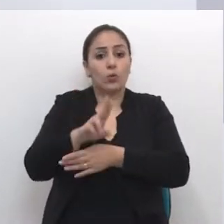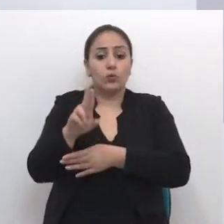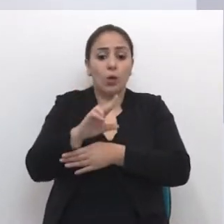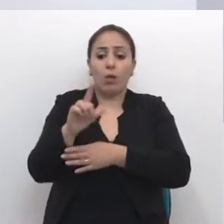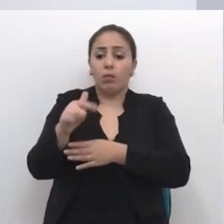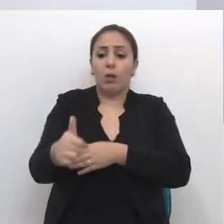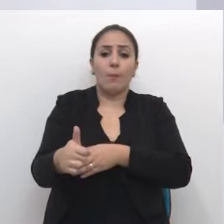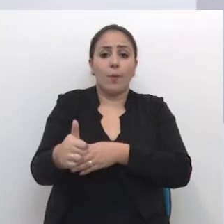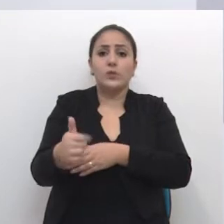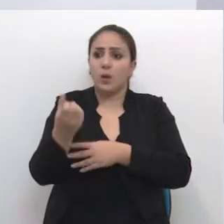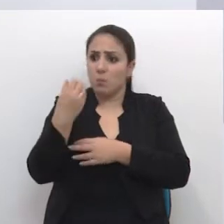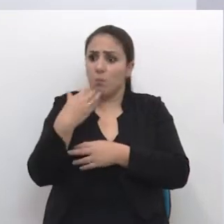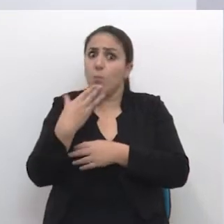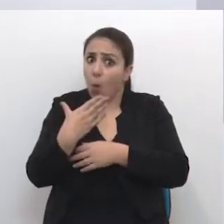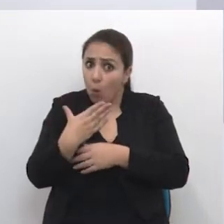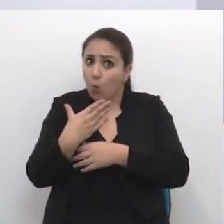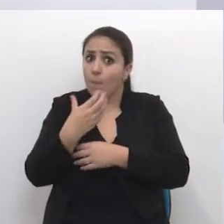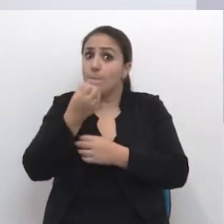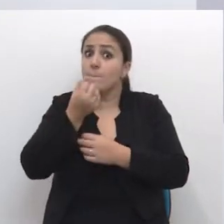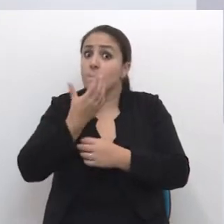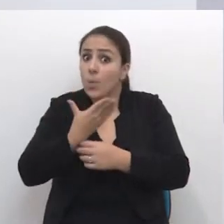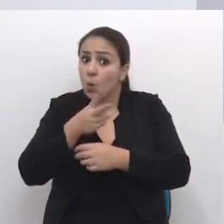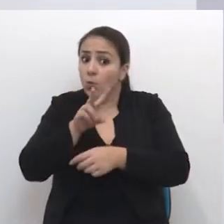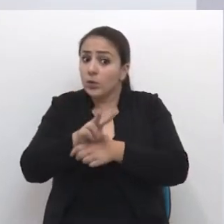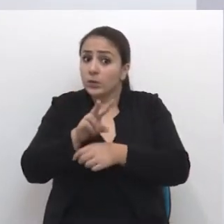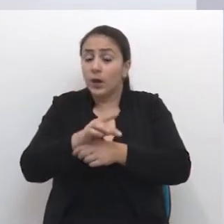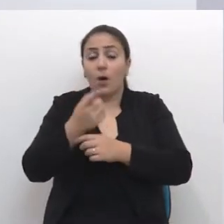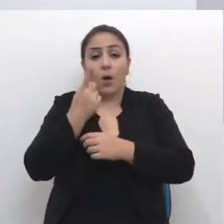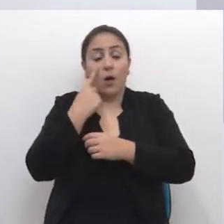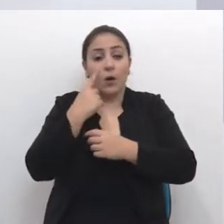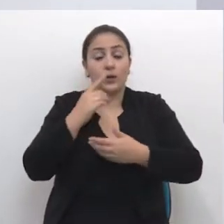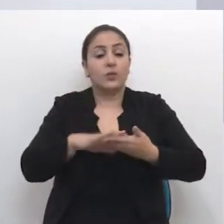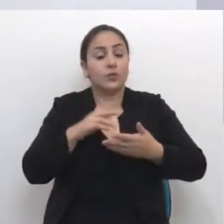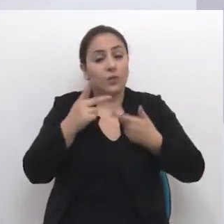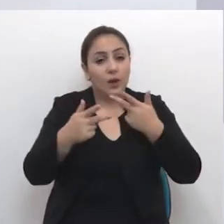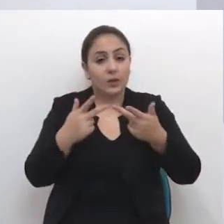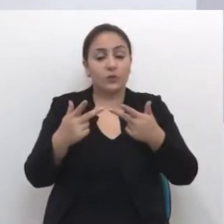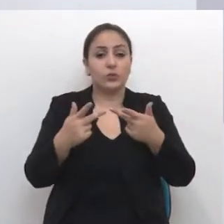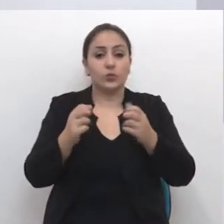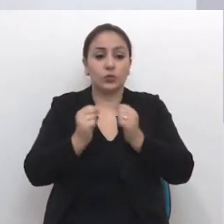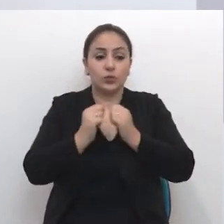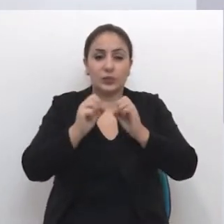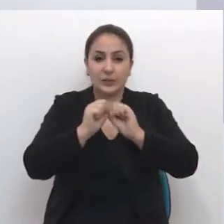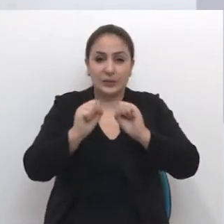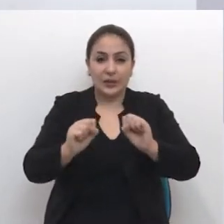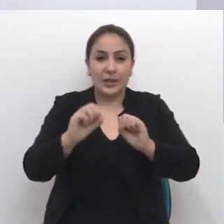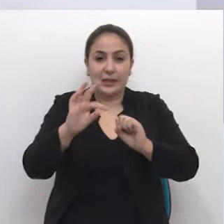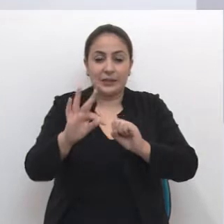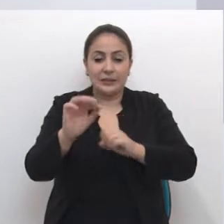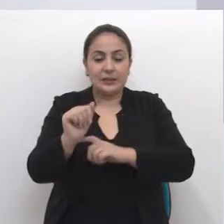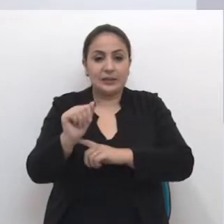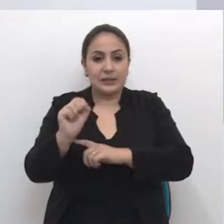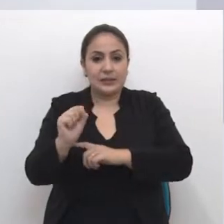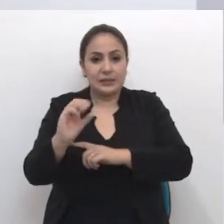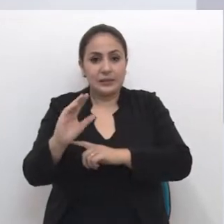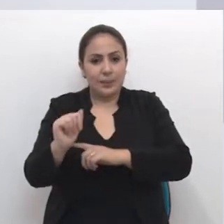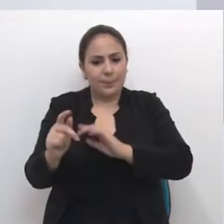e está em bom estado. Me confidenciava o secretário Tasca, que já foi do meio